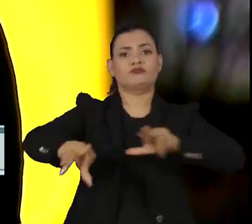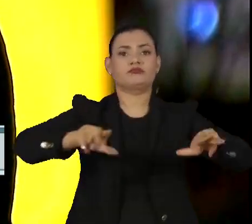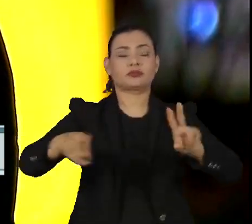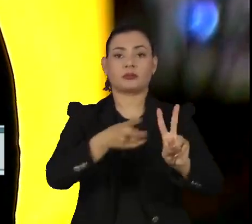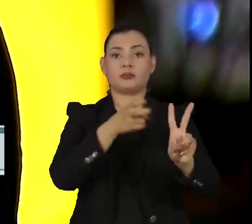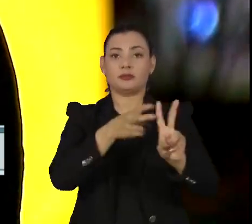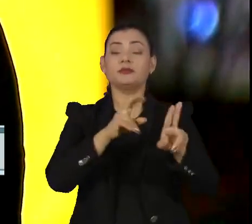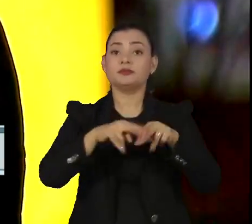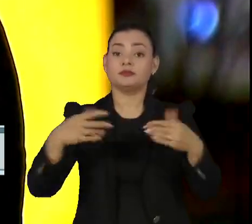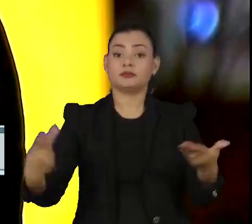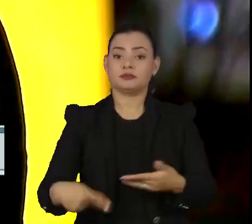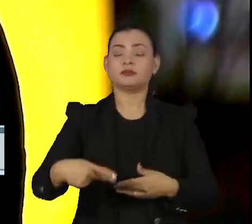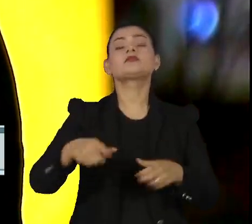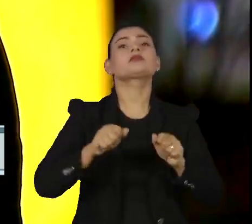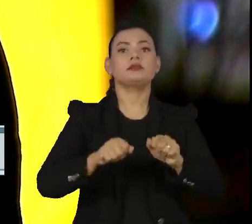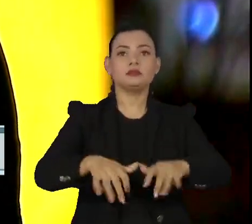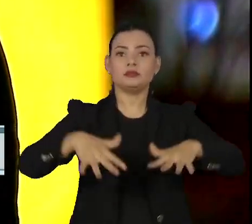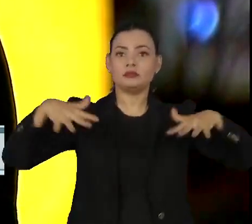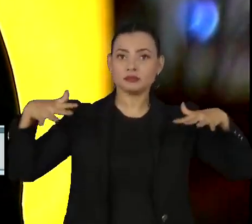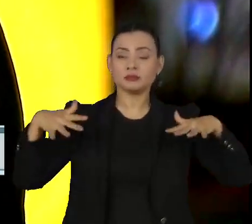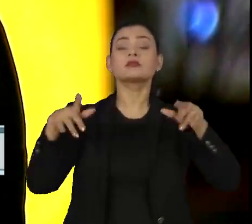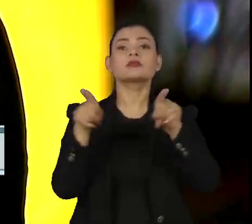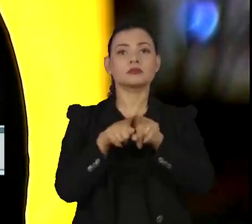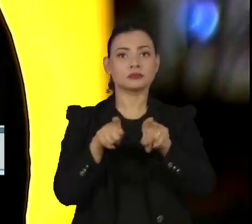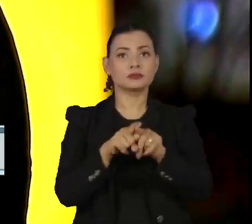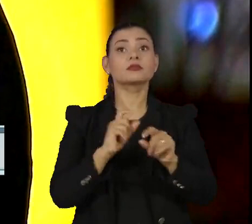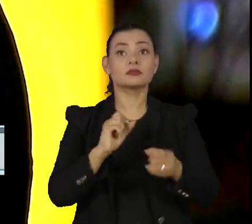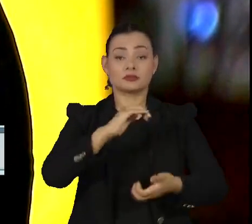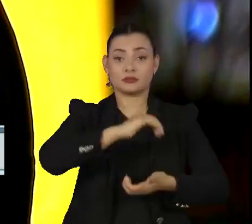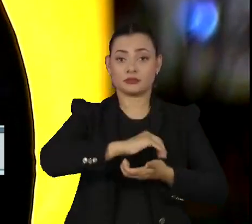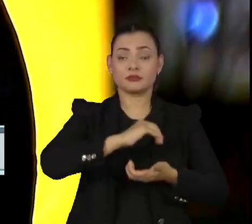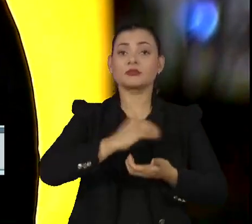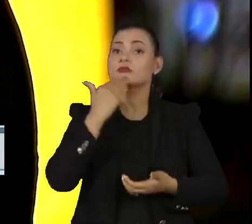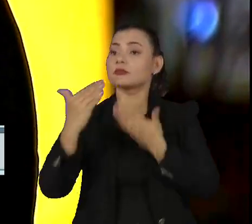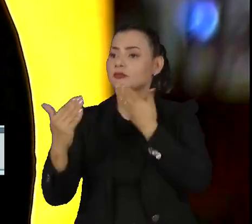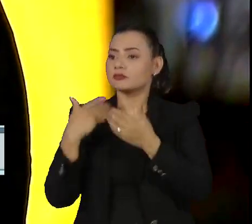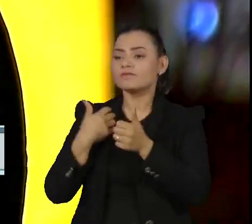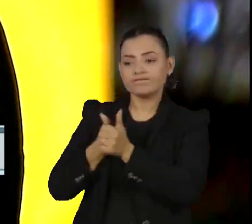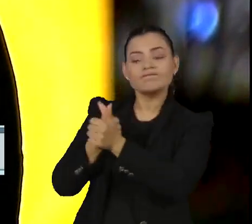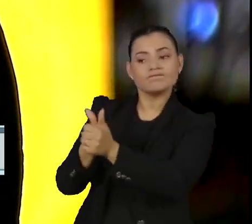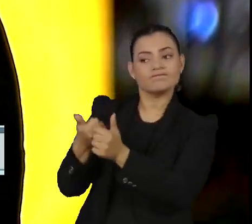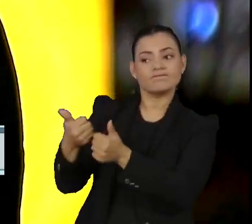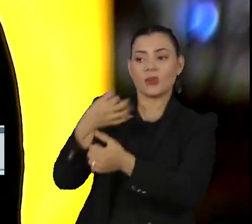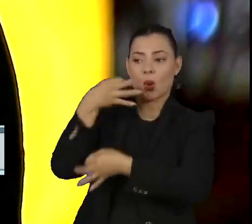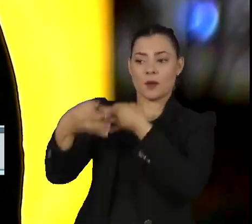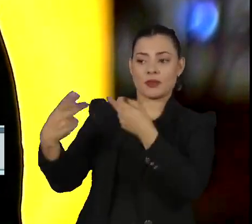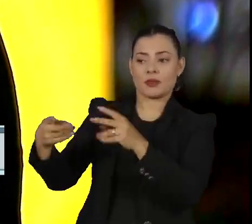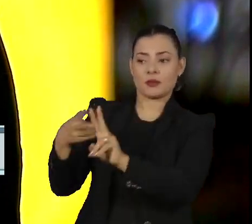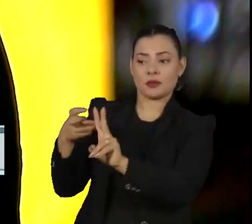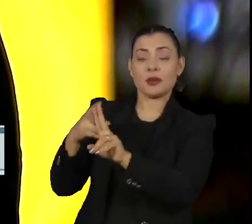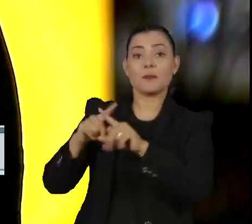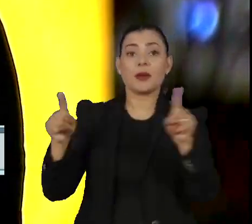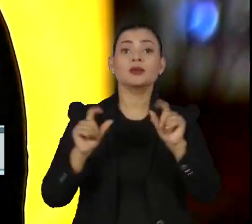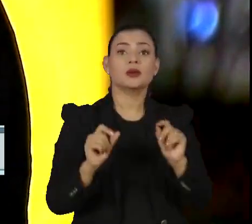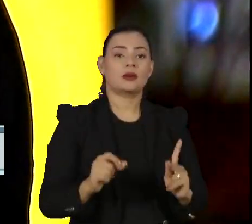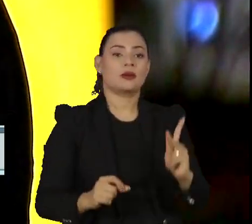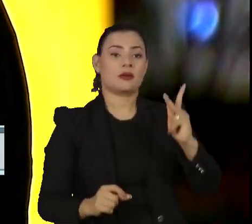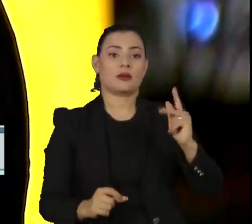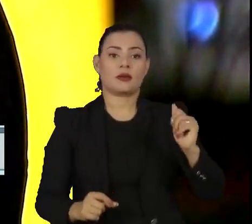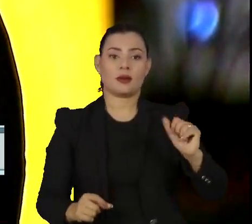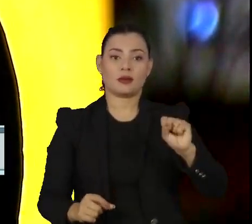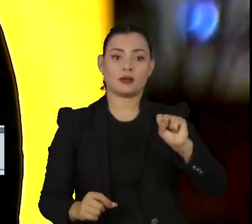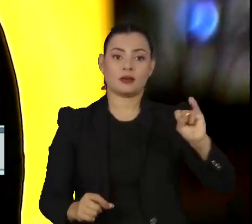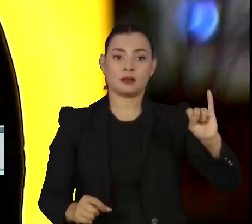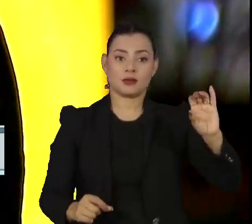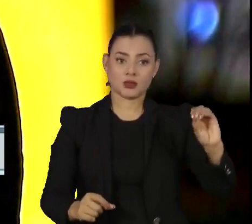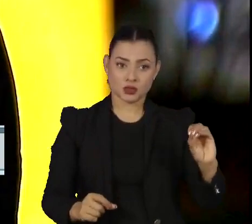Supremo, o placar do plenário tem acompanhado o pedido dos indígenas. Só o ministro Cássio Nunes Marques votou